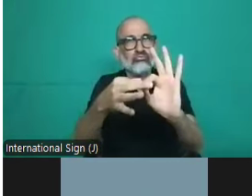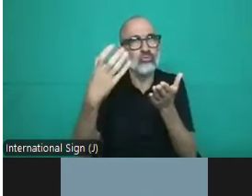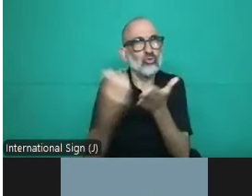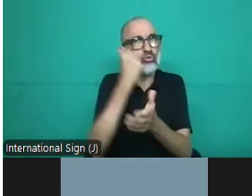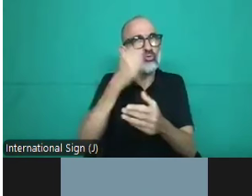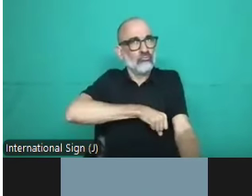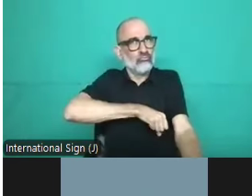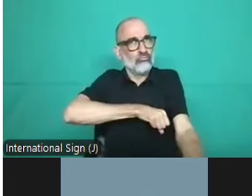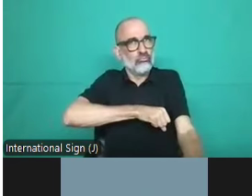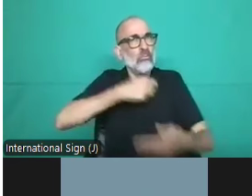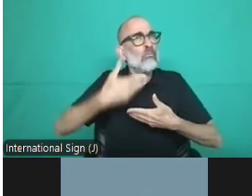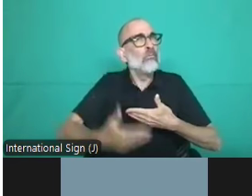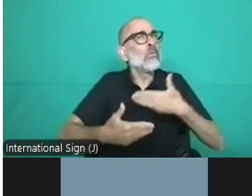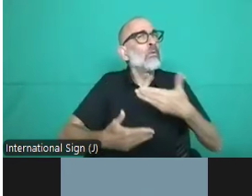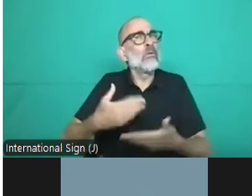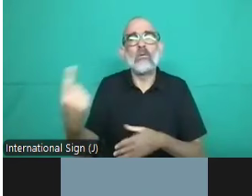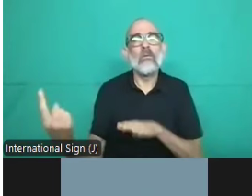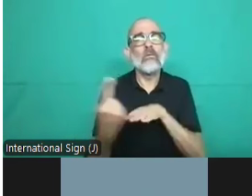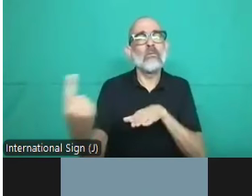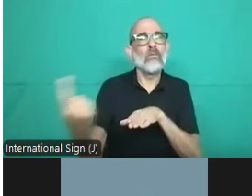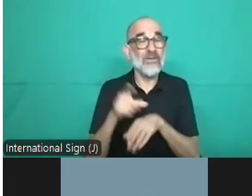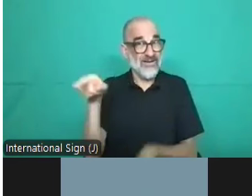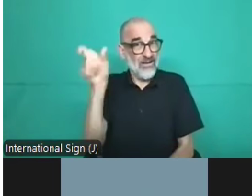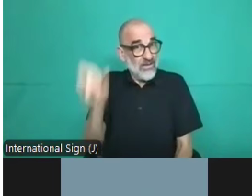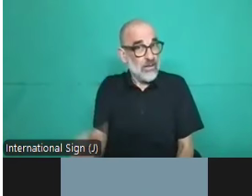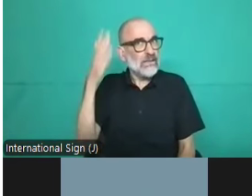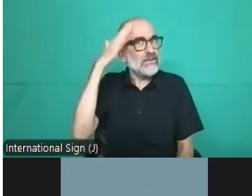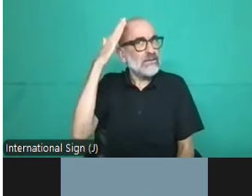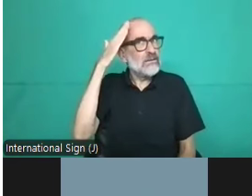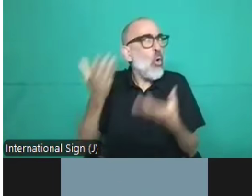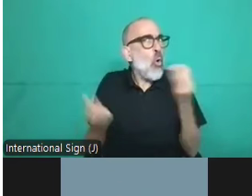E com isso, tínhamos uma precisão